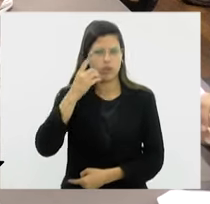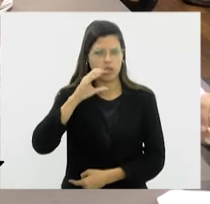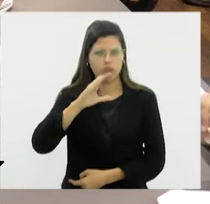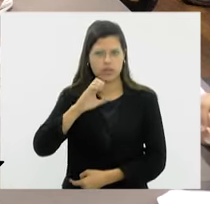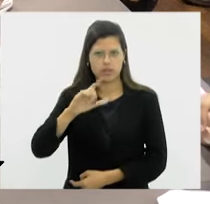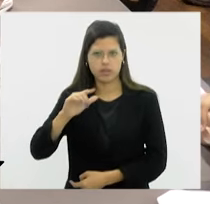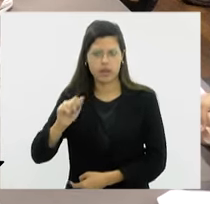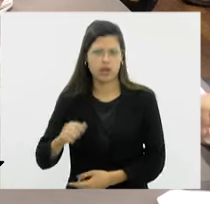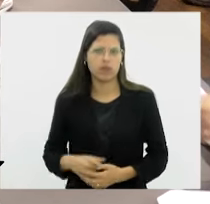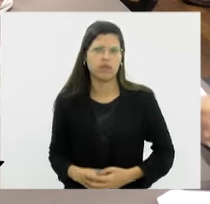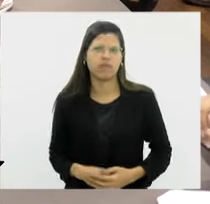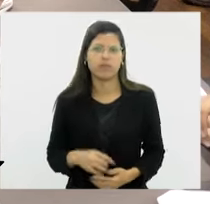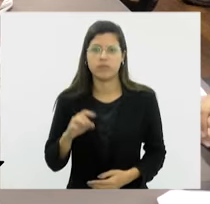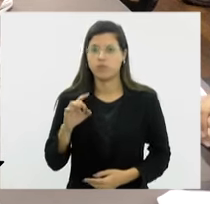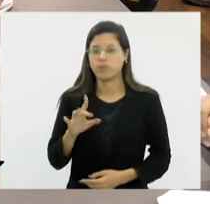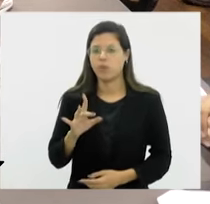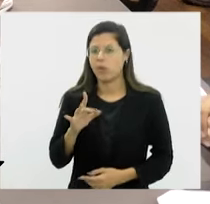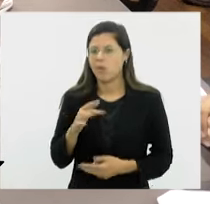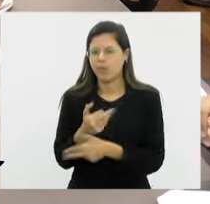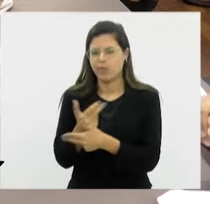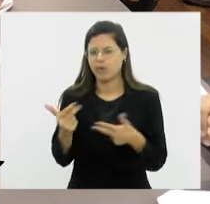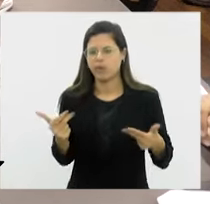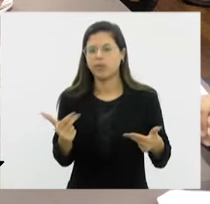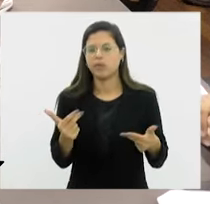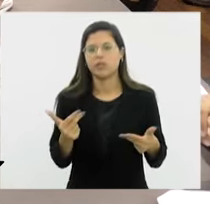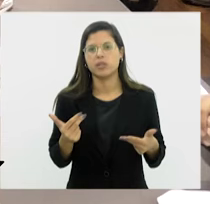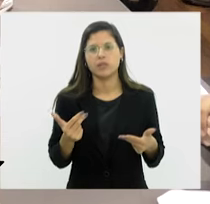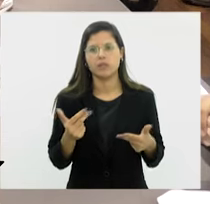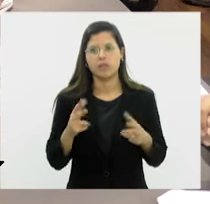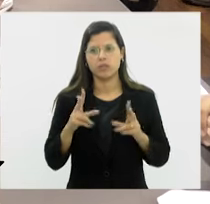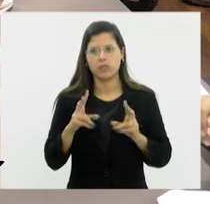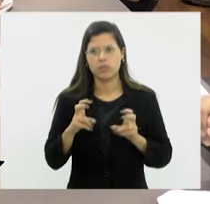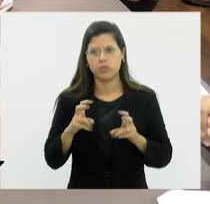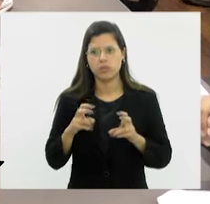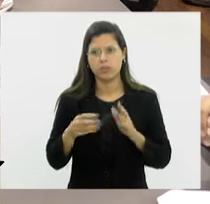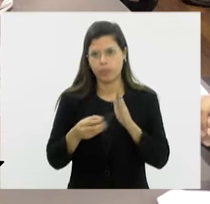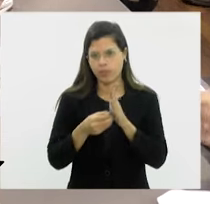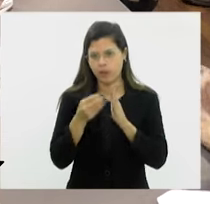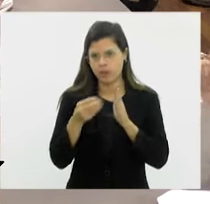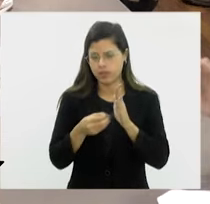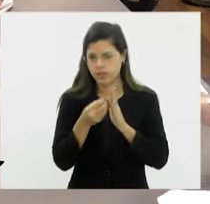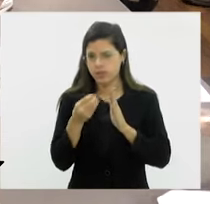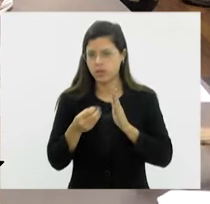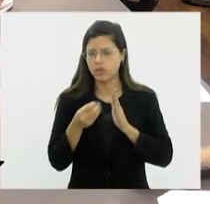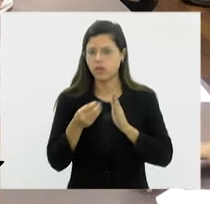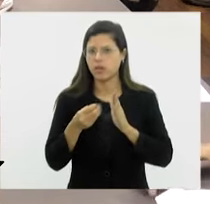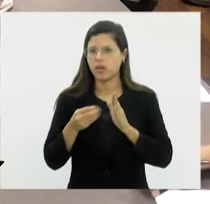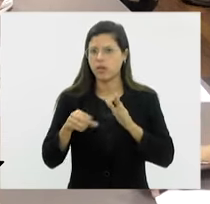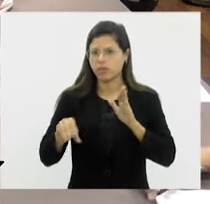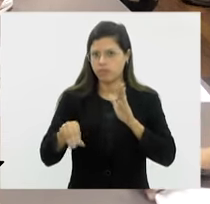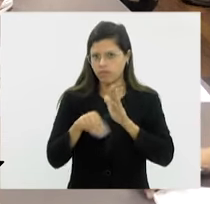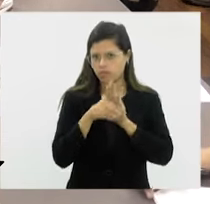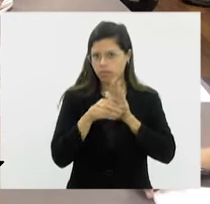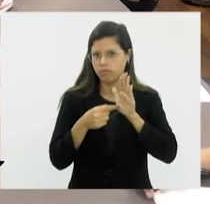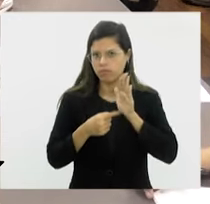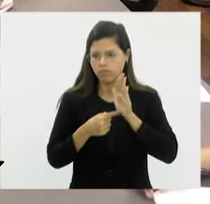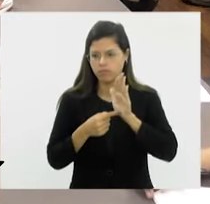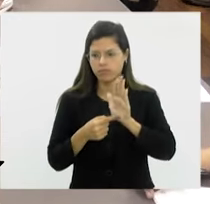apenas uma observação, né, em relação ao vosso parecer, que as emendas